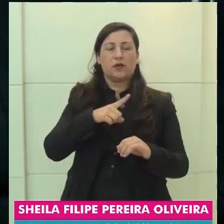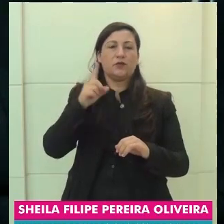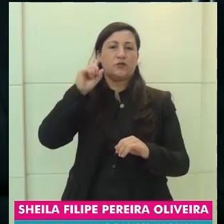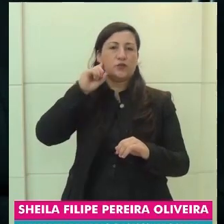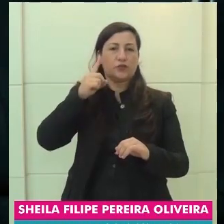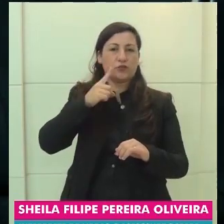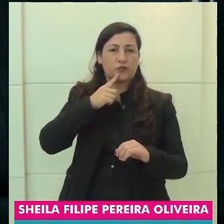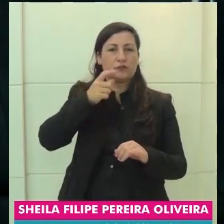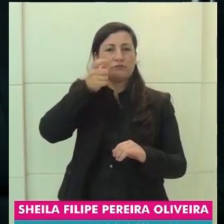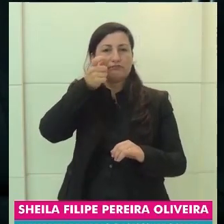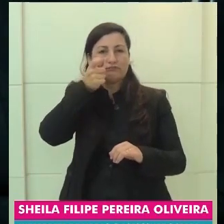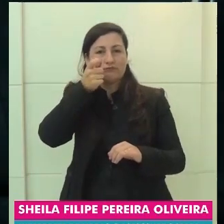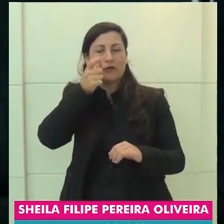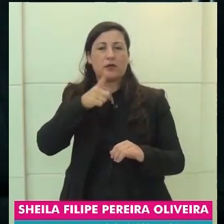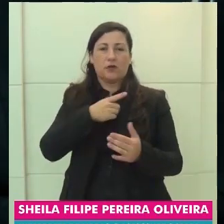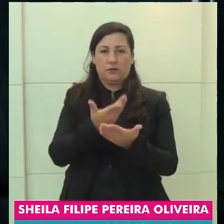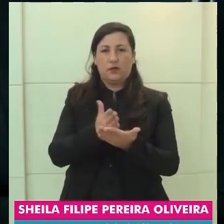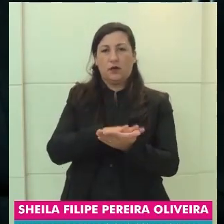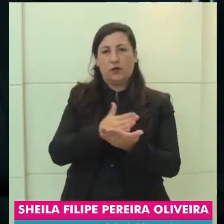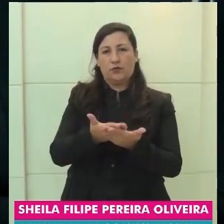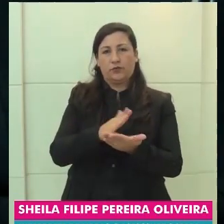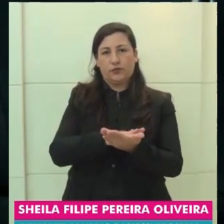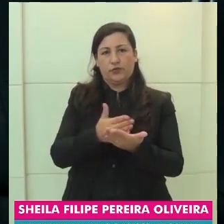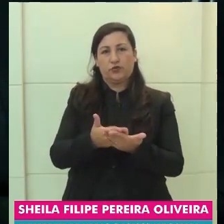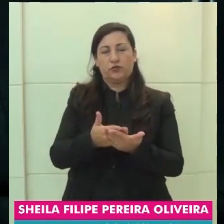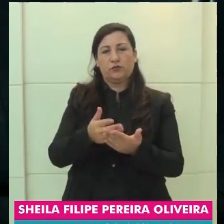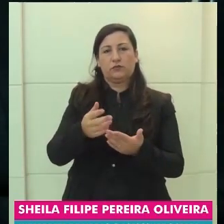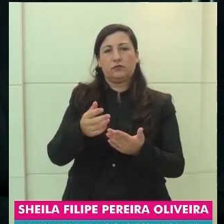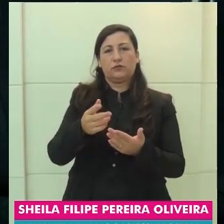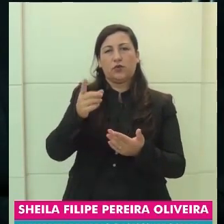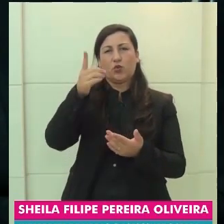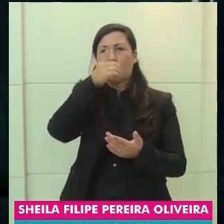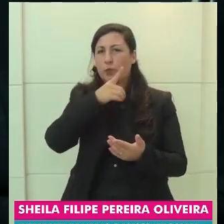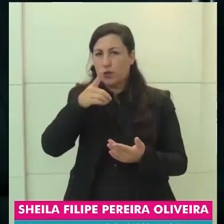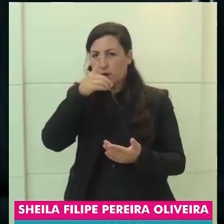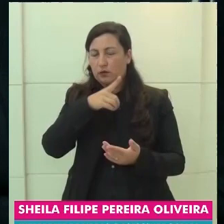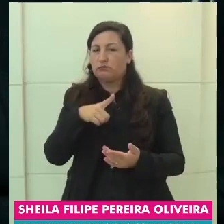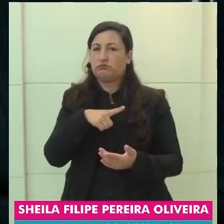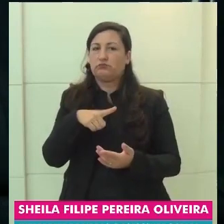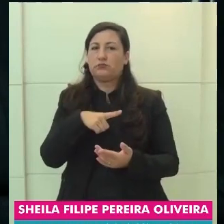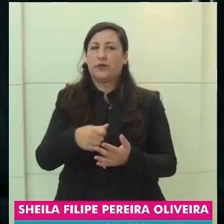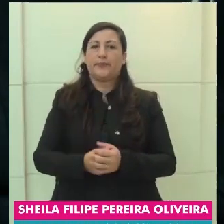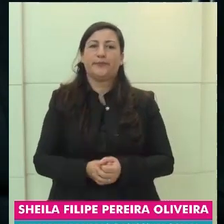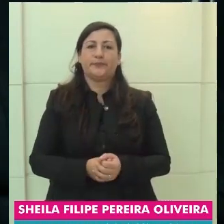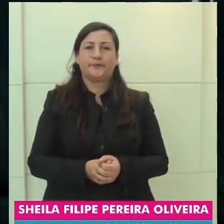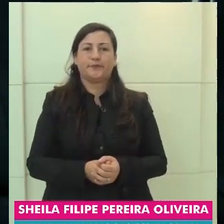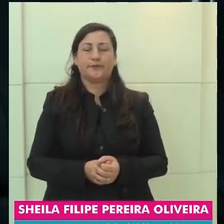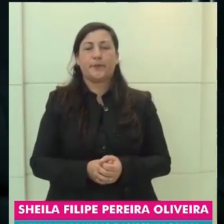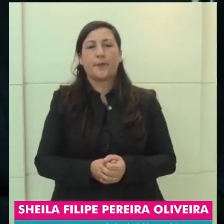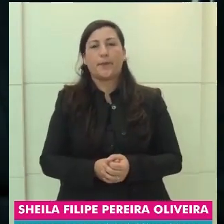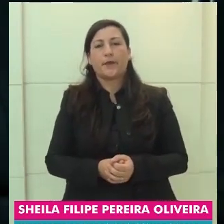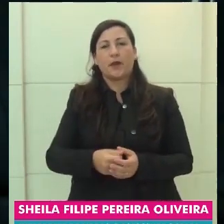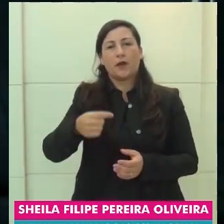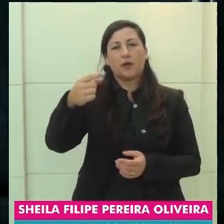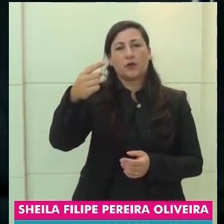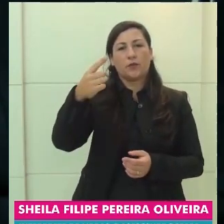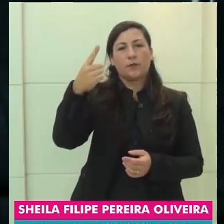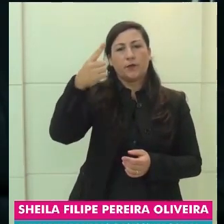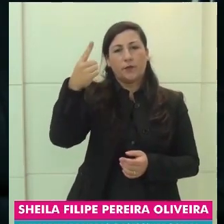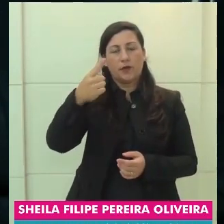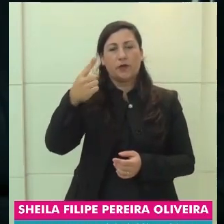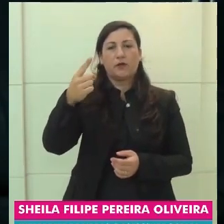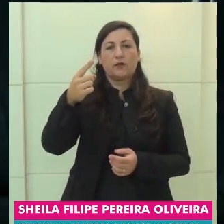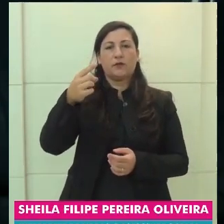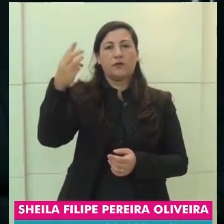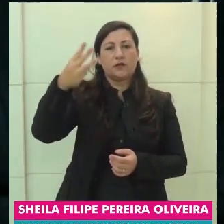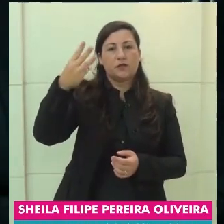fé e oração, né? Então, está sendo muito importante. As missas ali no santuário? Sim, é. A primeira e terceiro domingo do mês têm